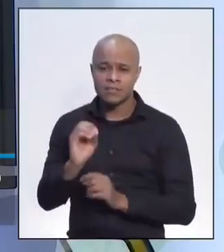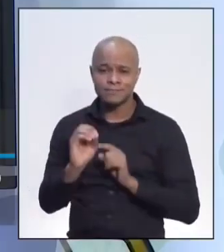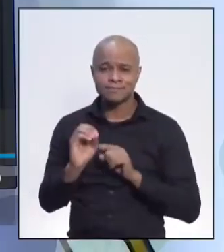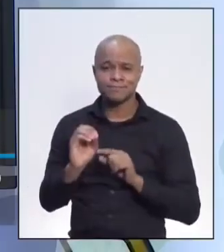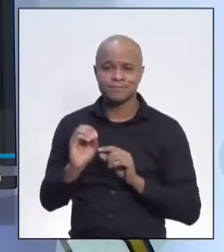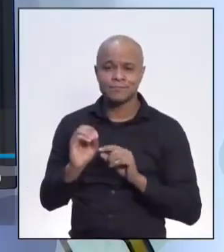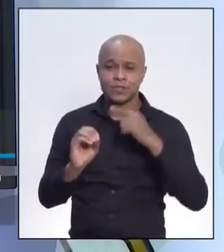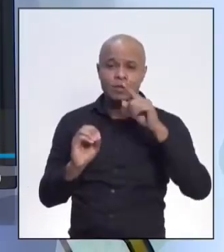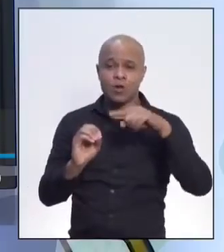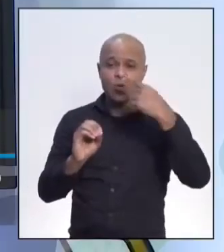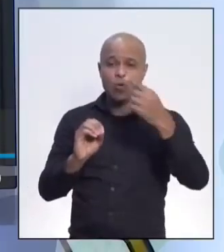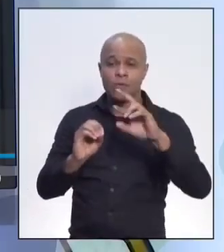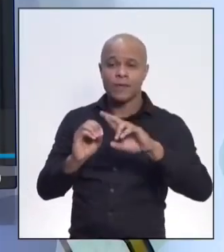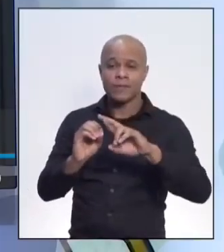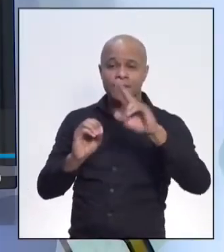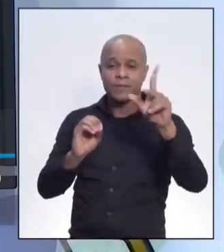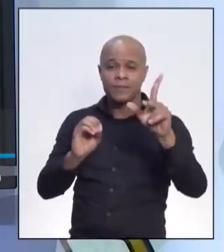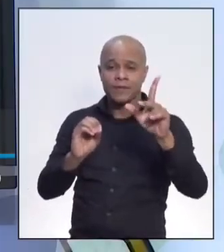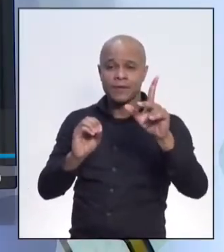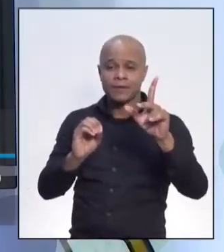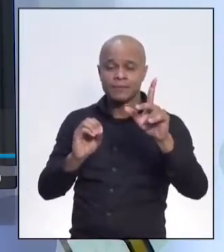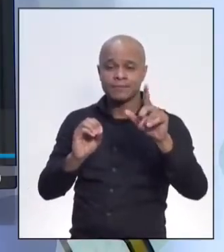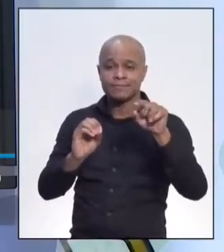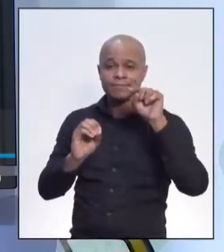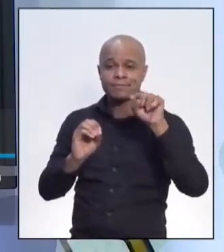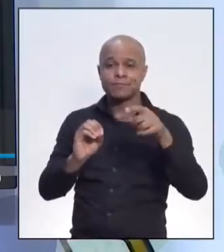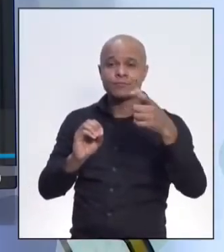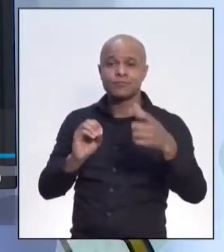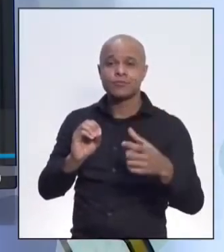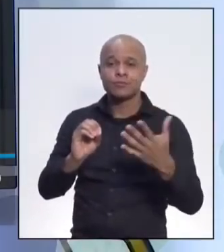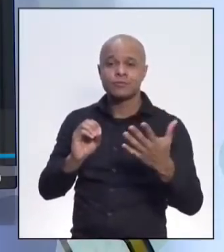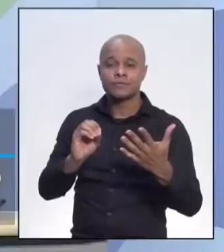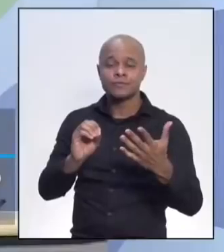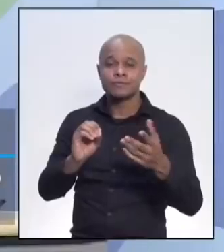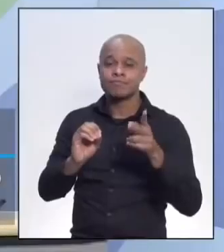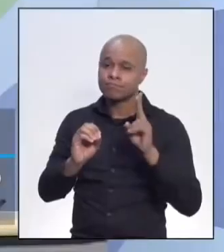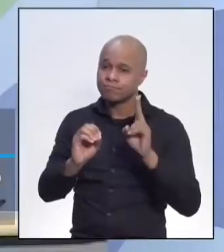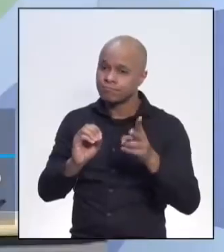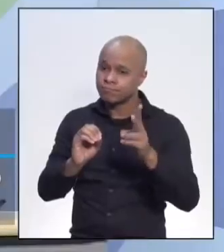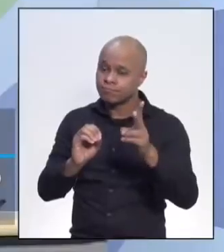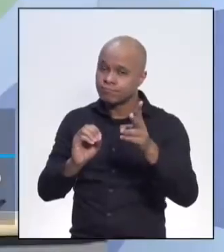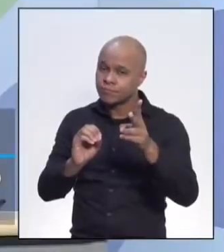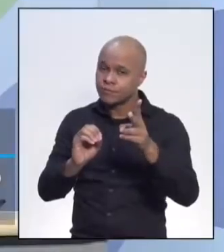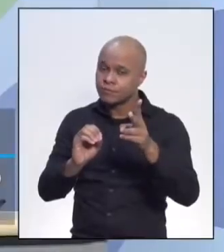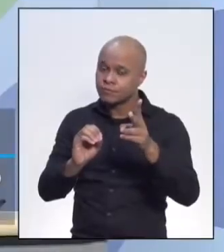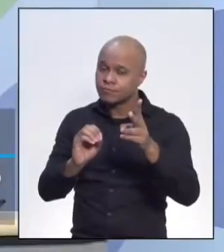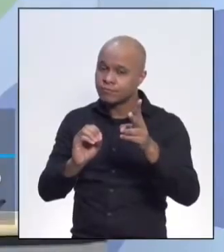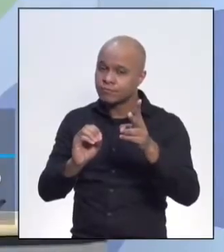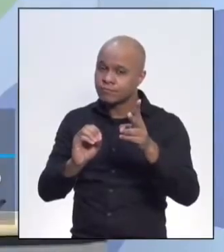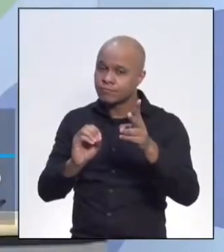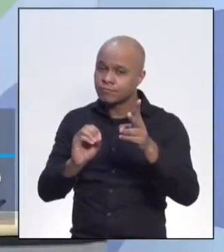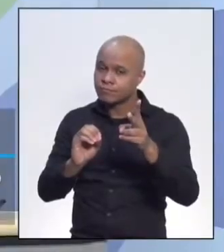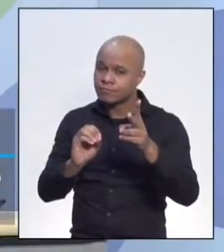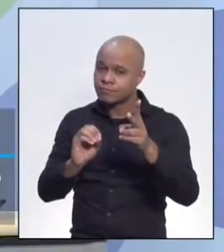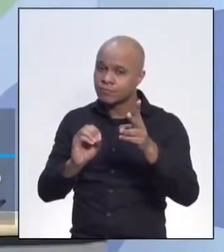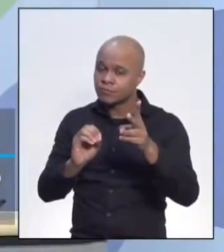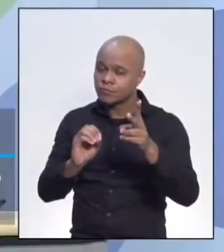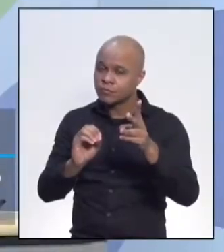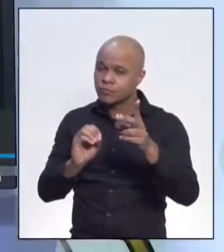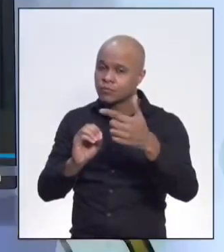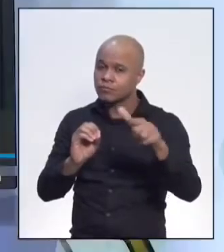a outra é diferente do 0, o ponto vai ficar sempre aonde? Sempre no eixo que não carrega a coordenada